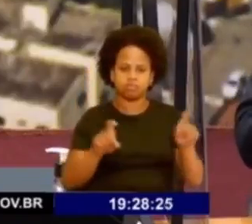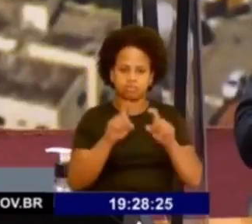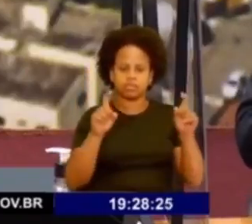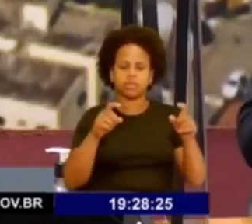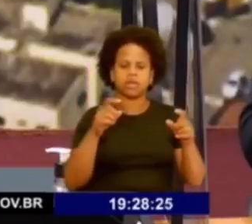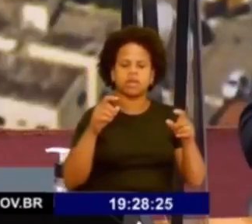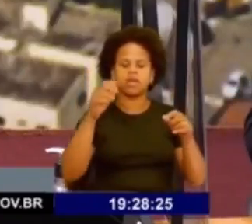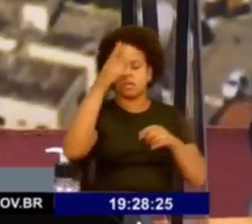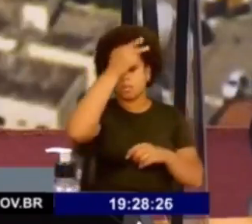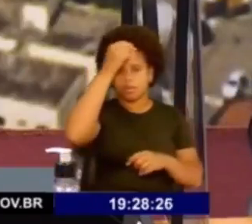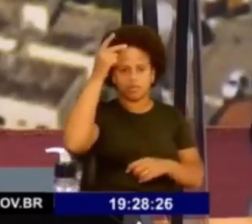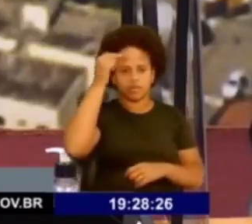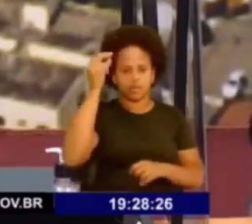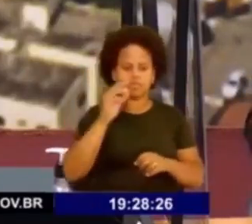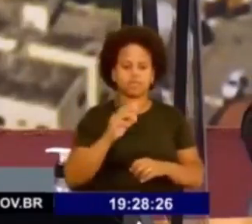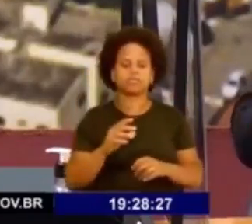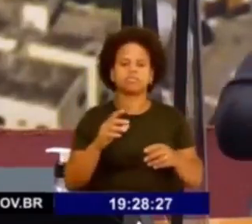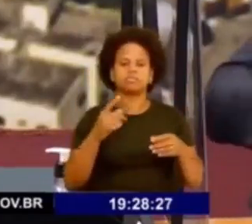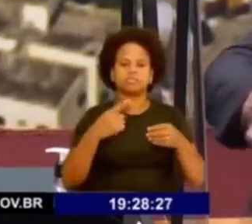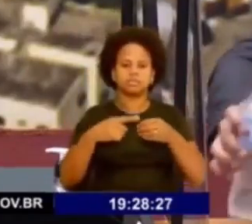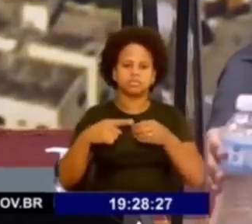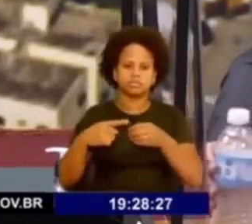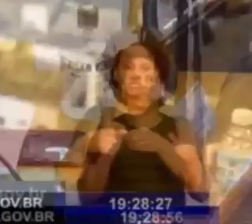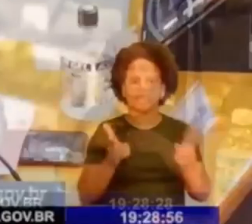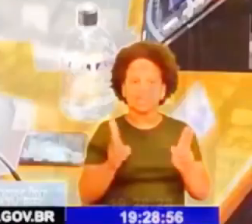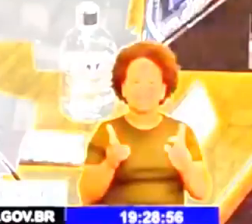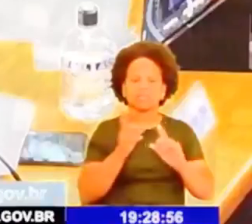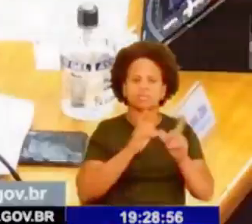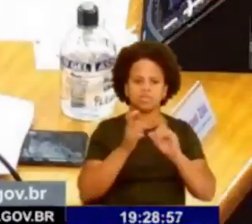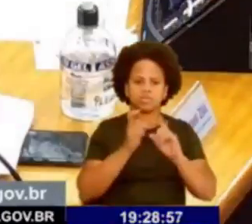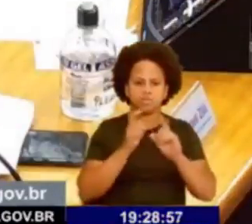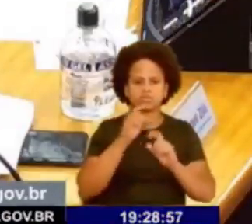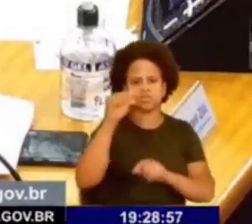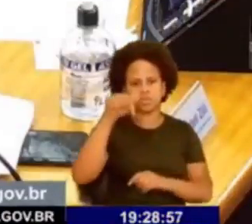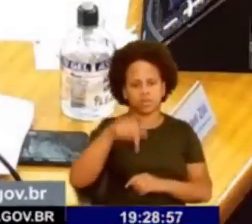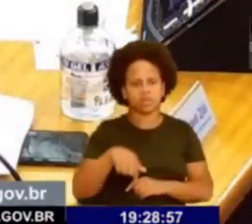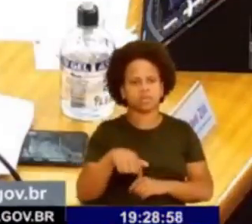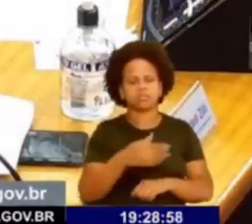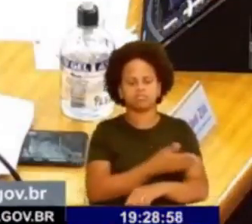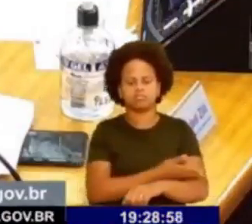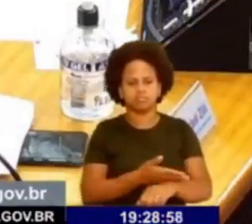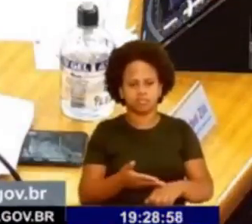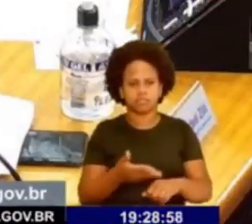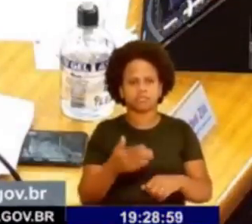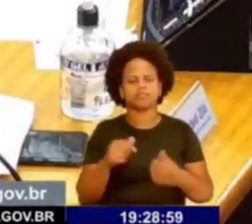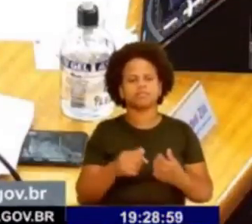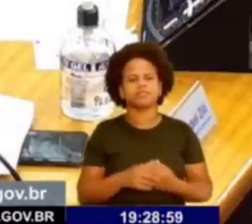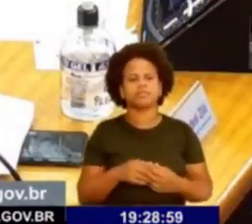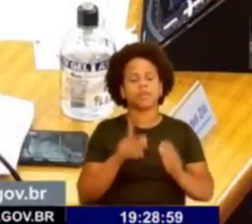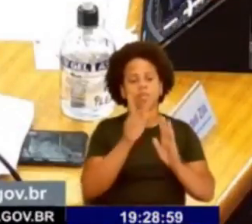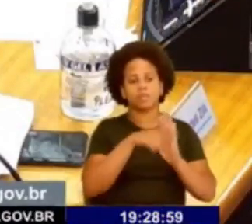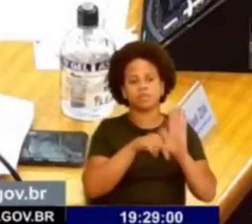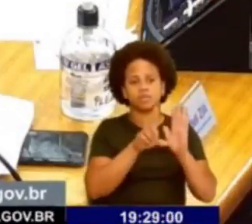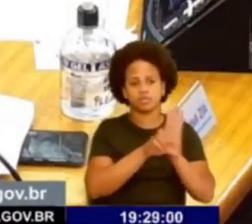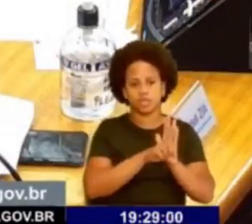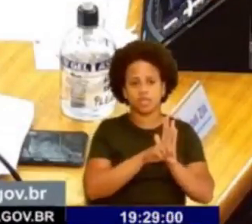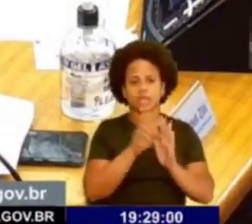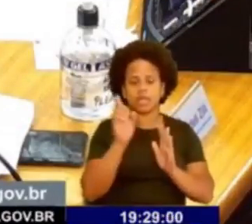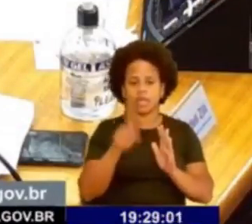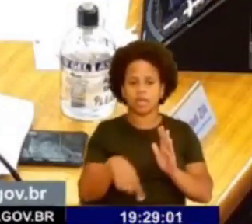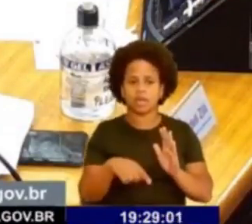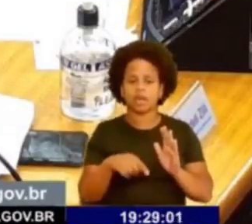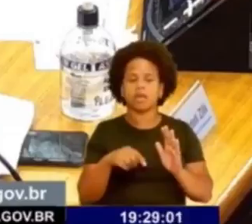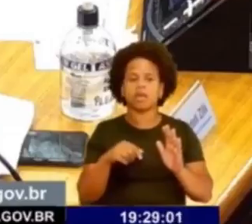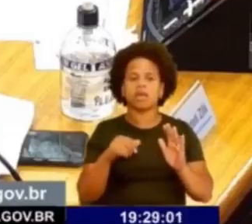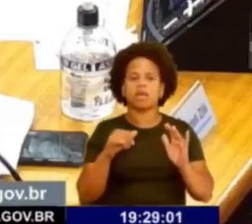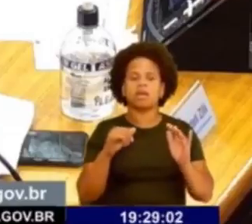da outras providências. A matéria está em discussão. E o projeto de lei visa dar publicidade à ferramenta de